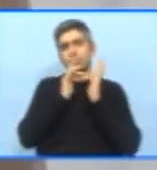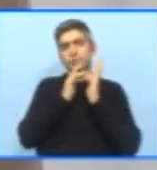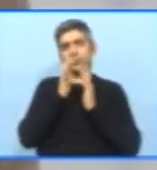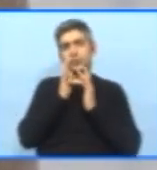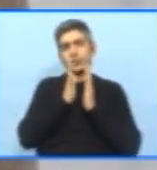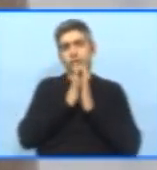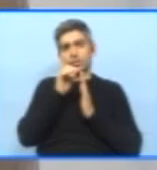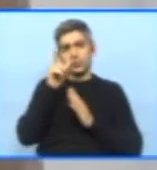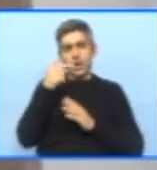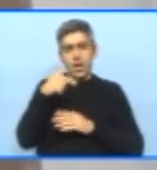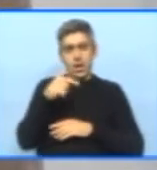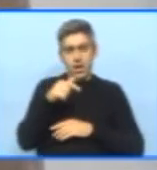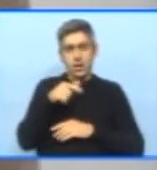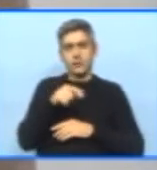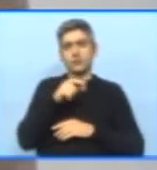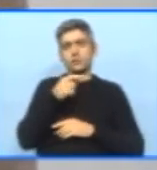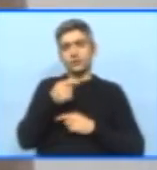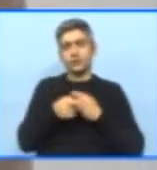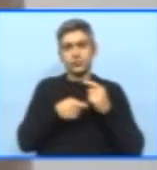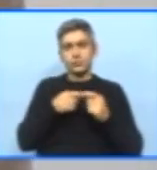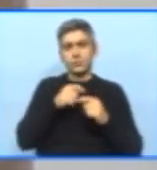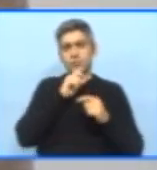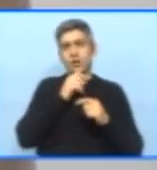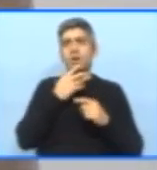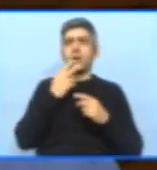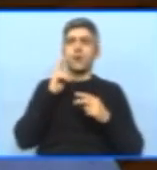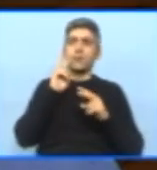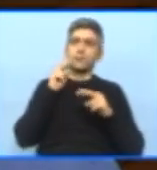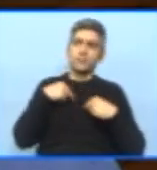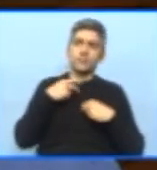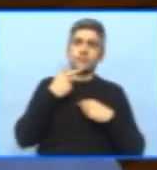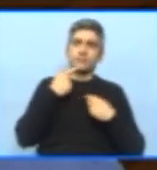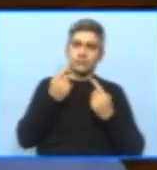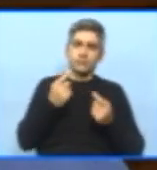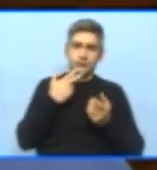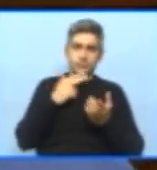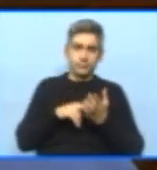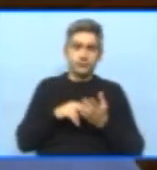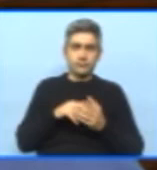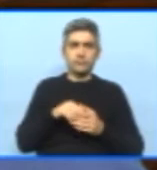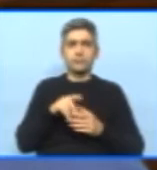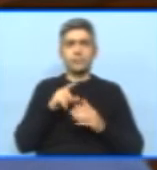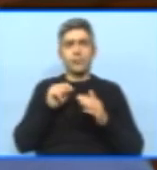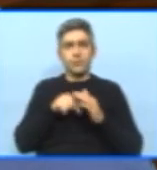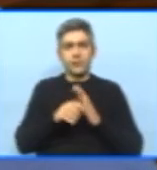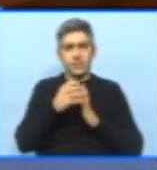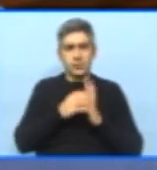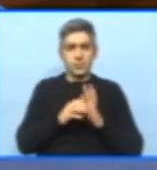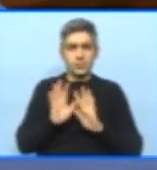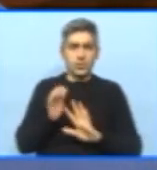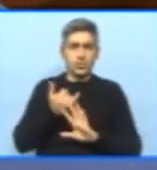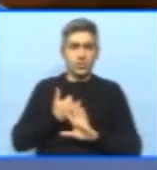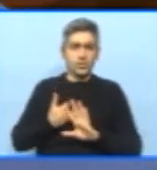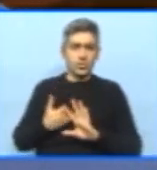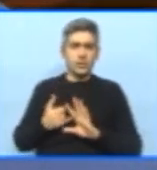mentalidade dominante, é capaz de o afirmar e de o professar. E antes de entrarmos a fundo nesse texto, para o analisarmos